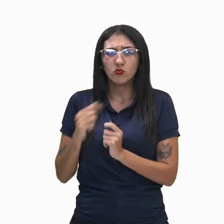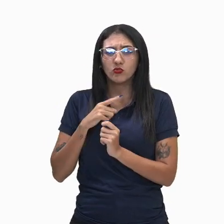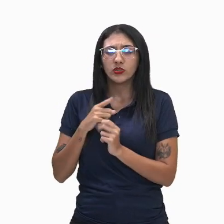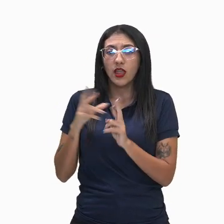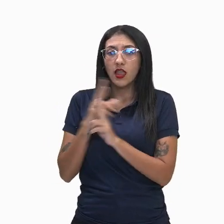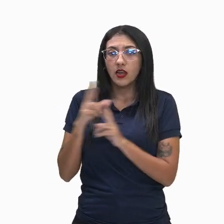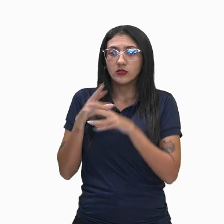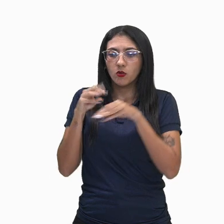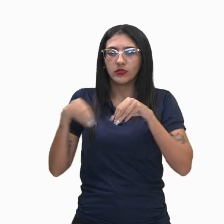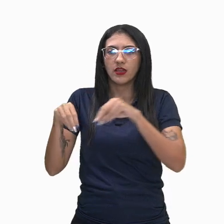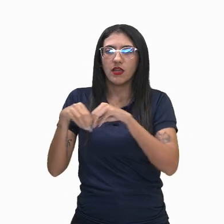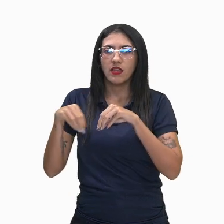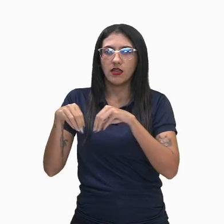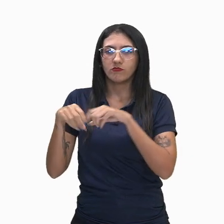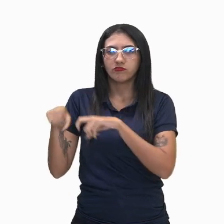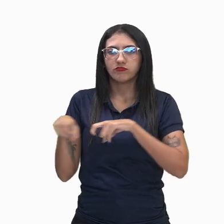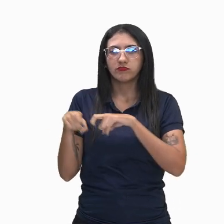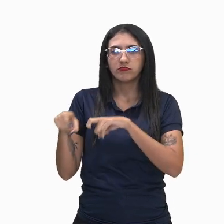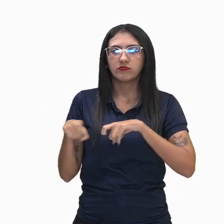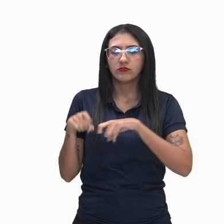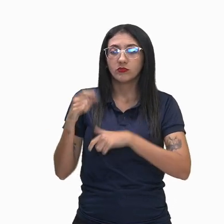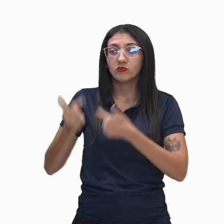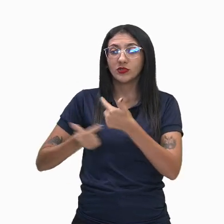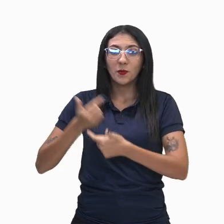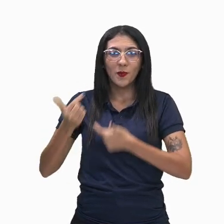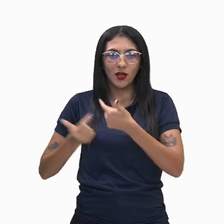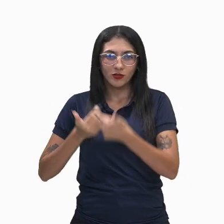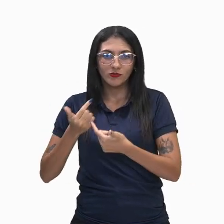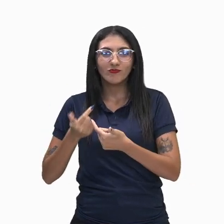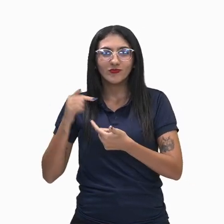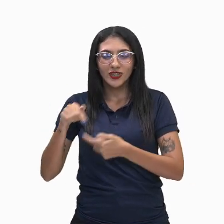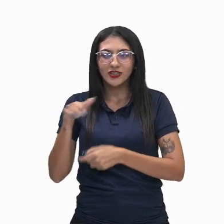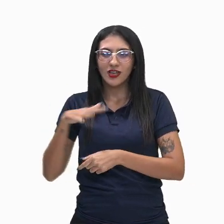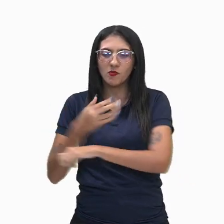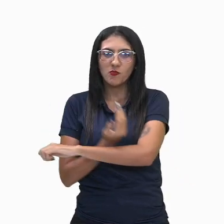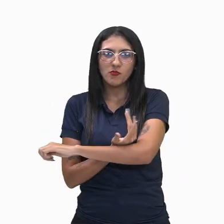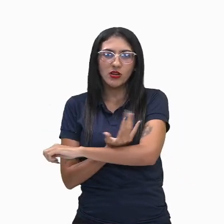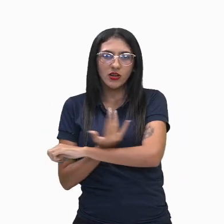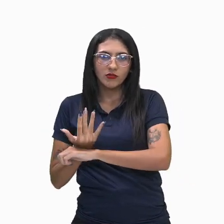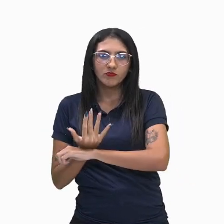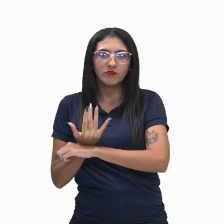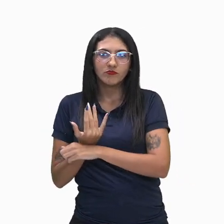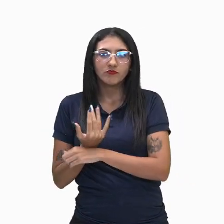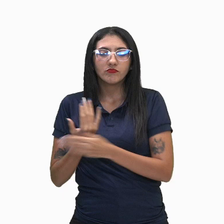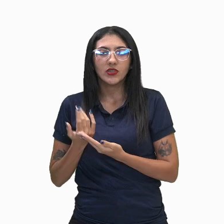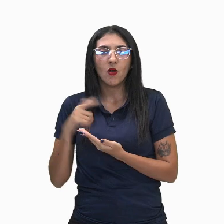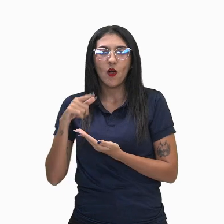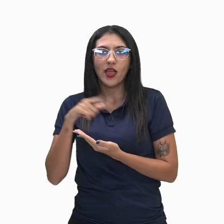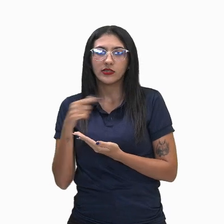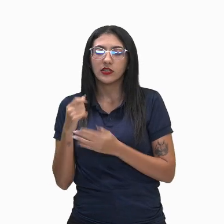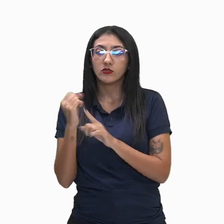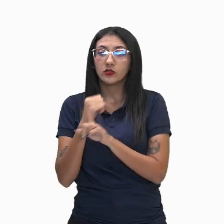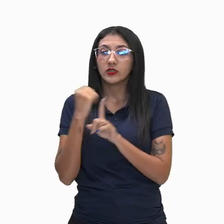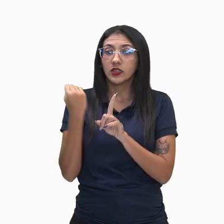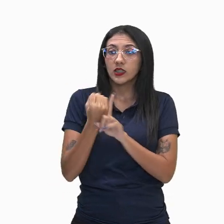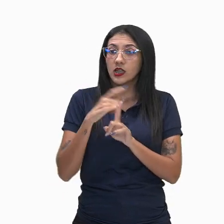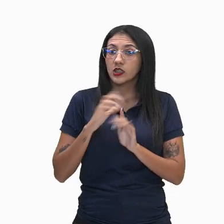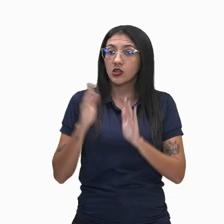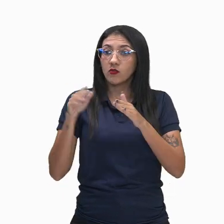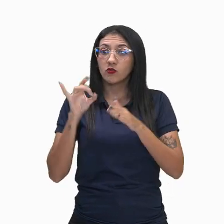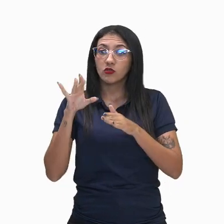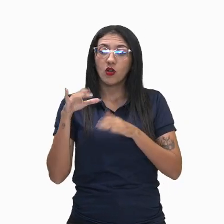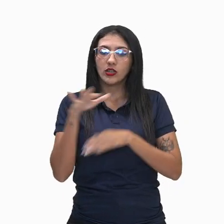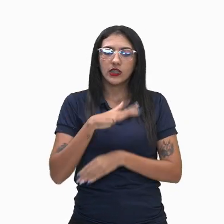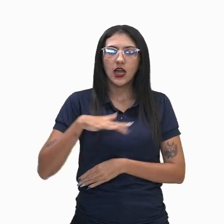na terra, né? O trabalho da agricultura. E uma sociedade estruturada em torno dos